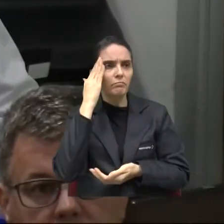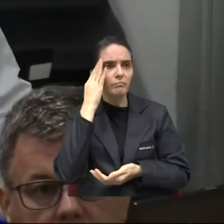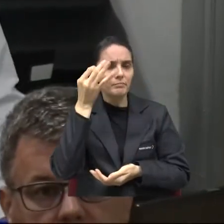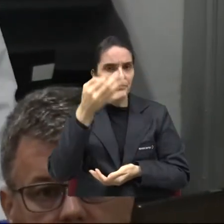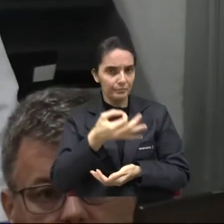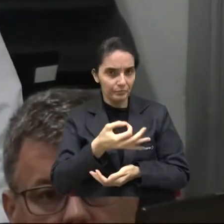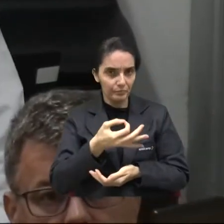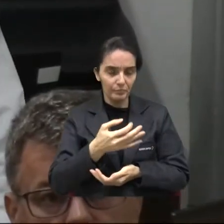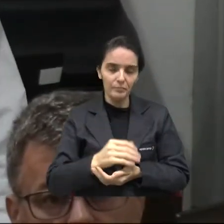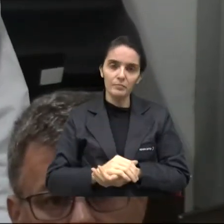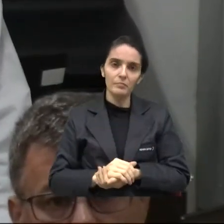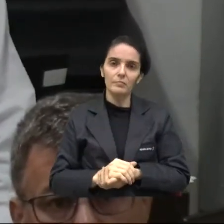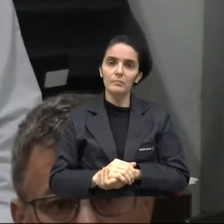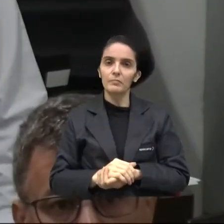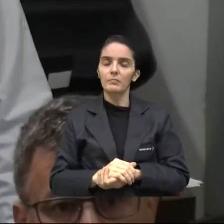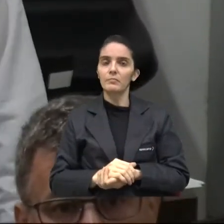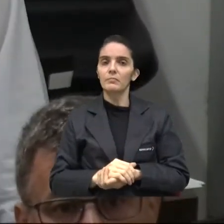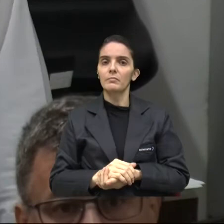O